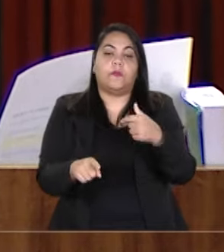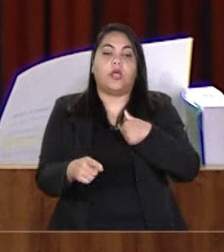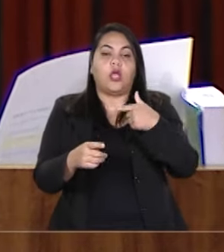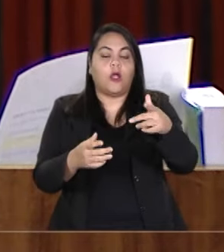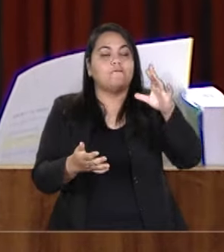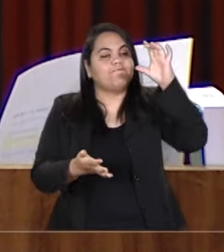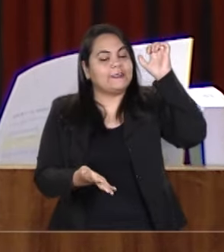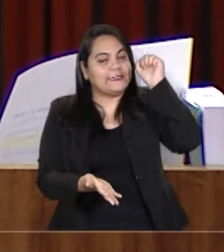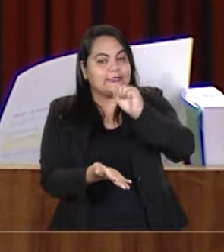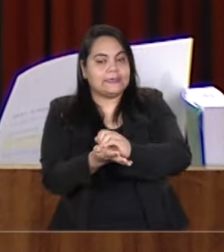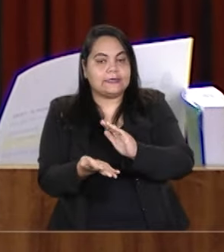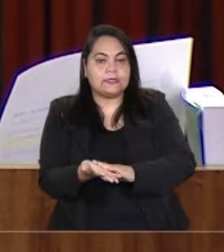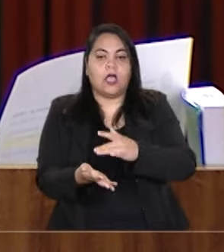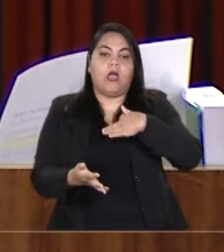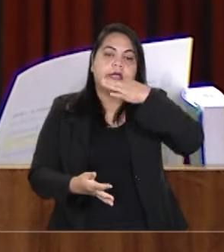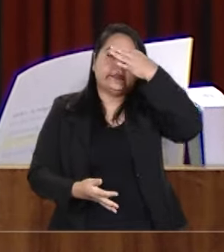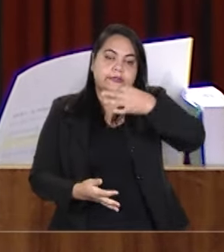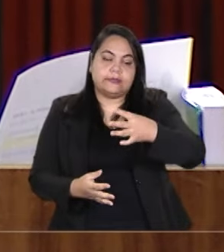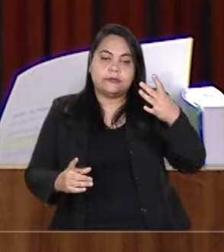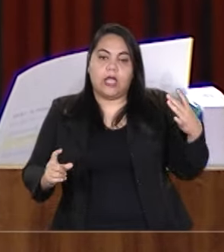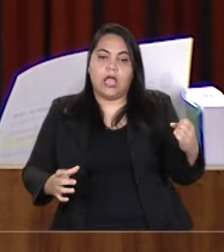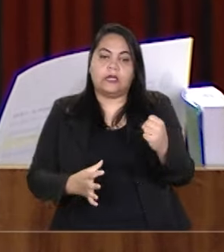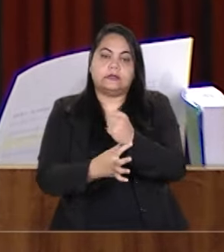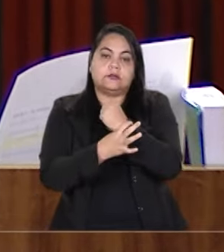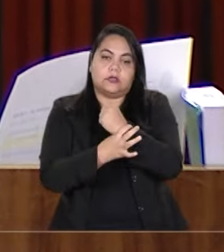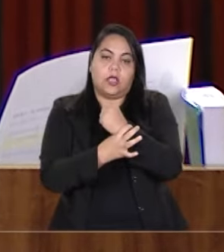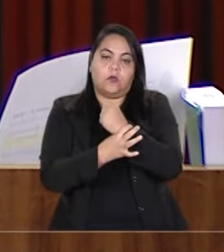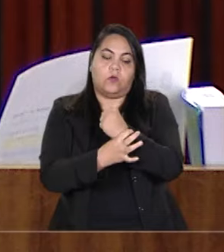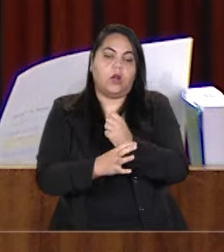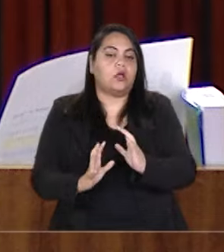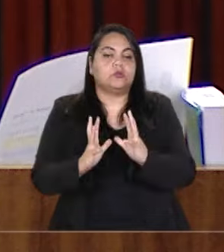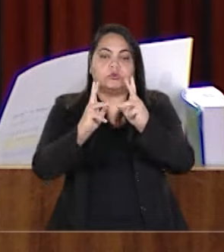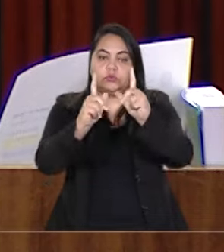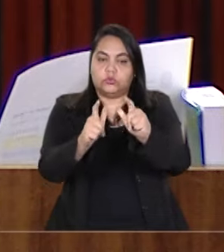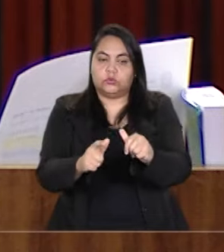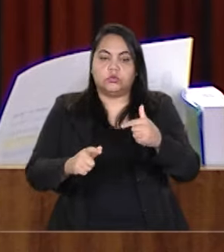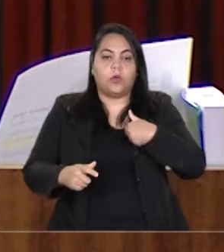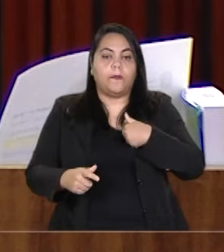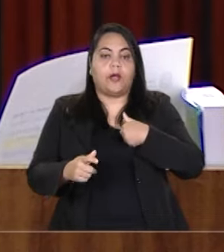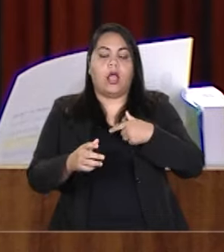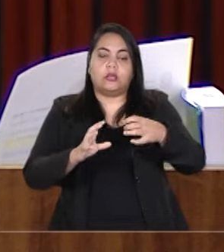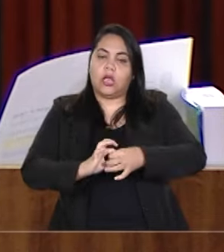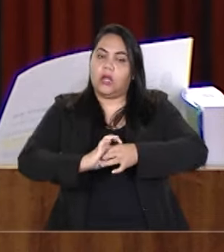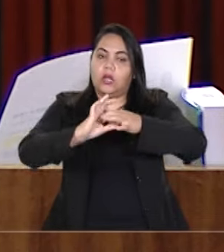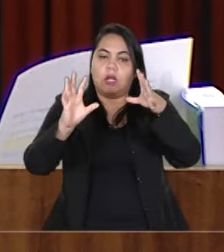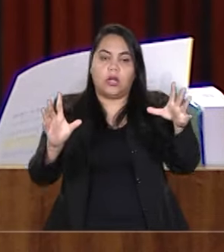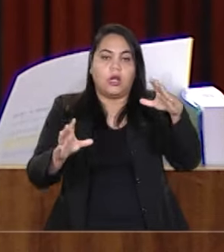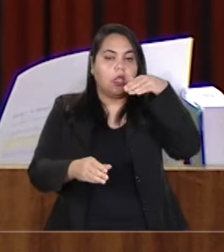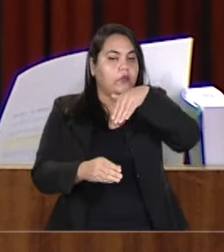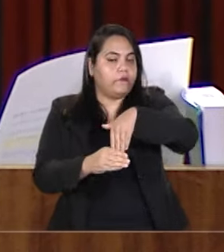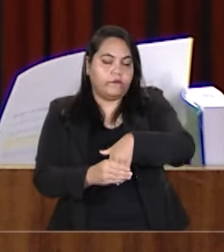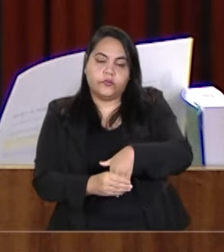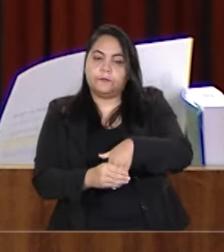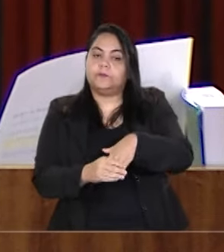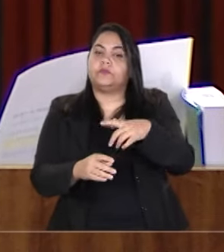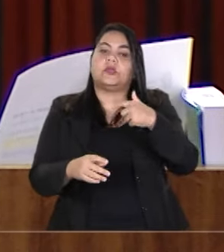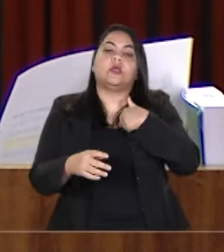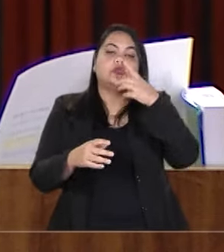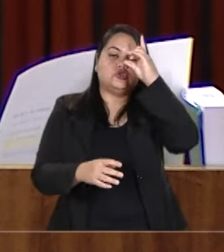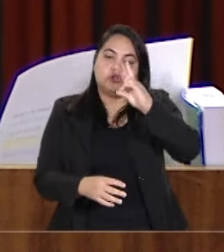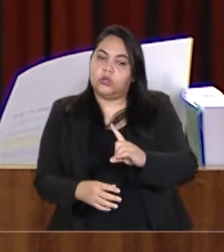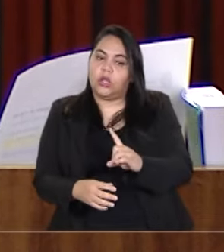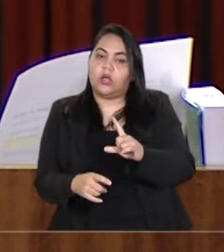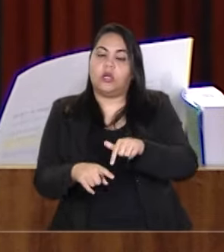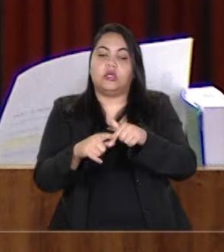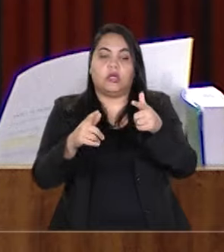auditadas, com segurança absoluta para os eleitores exercerem livremente o seu direito de voto. Estamos trabalhando nisso